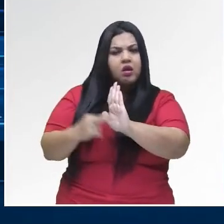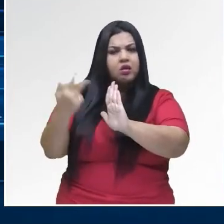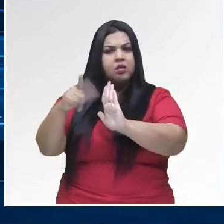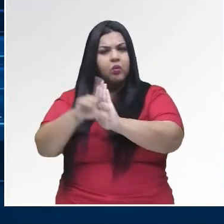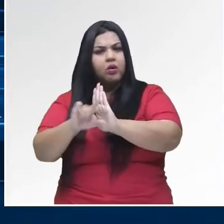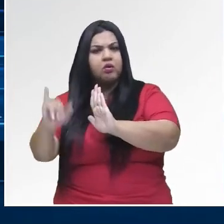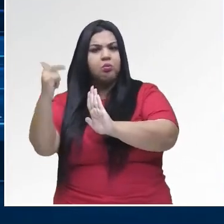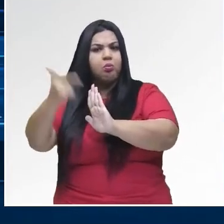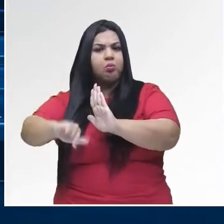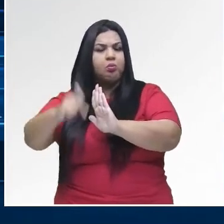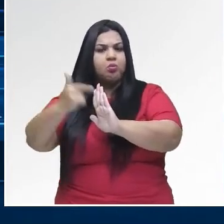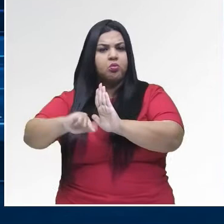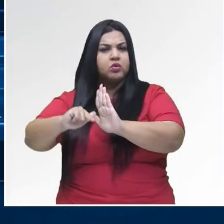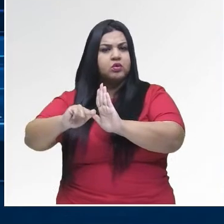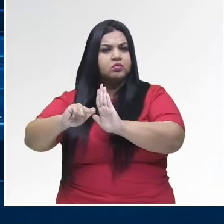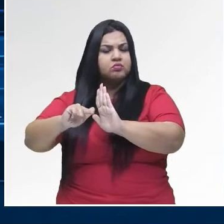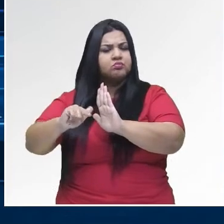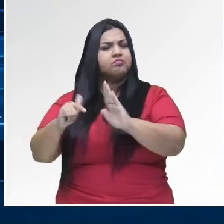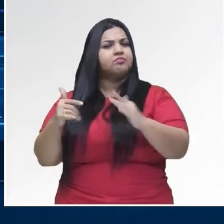leis.